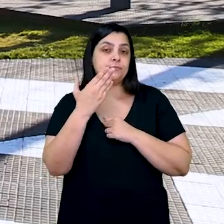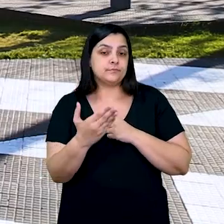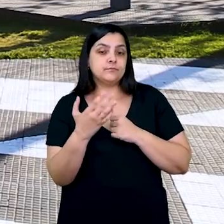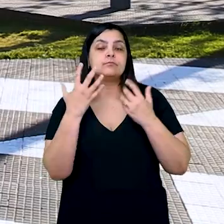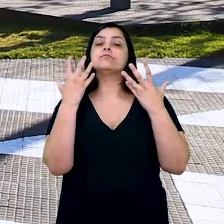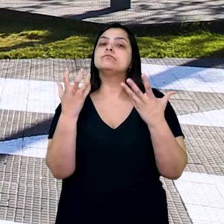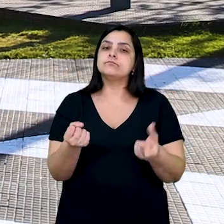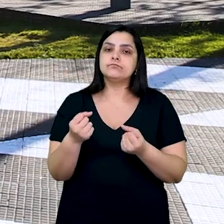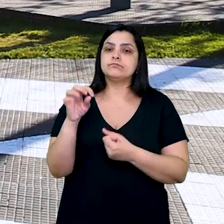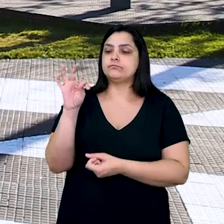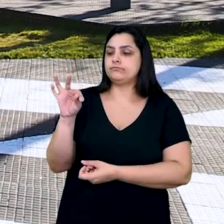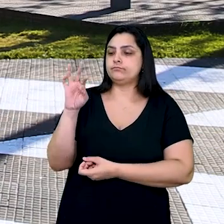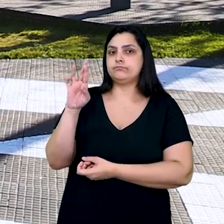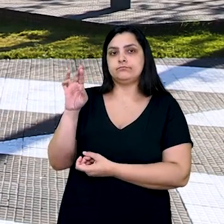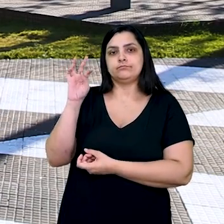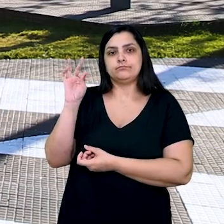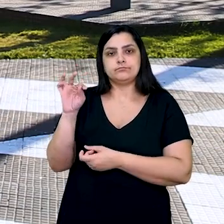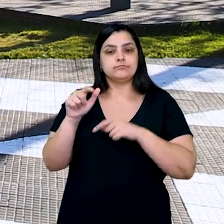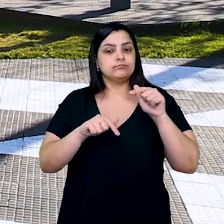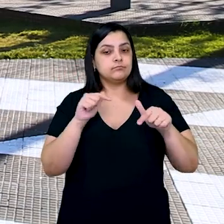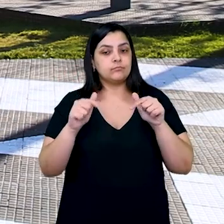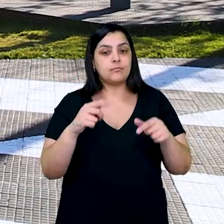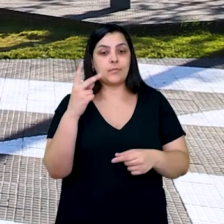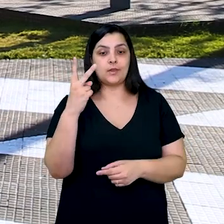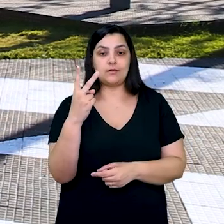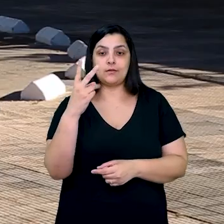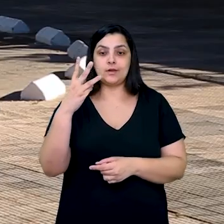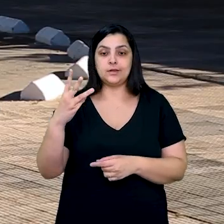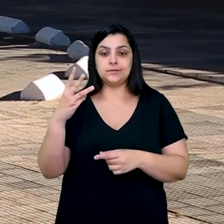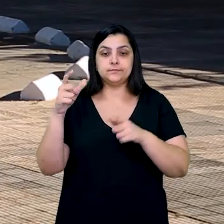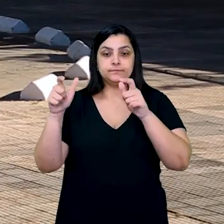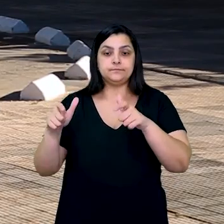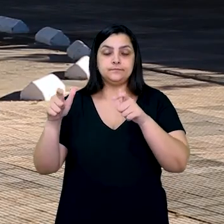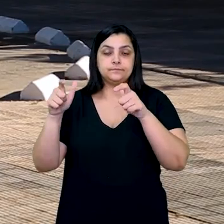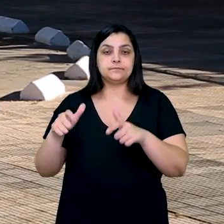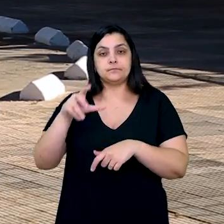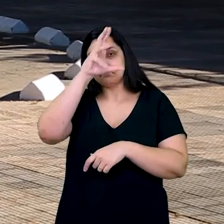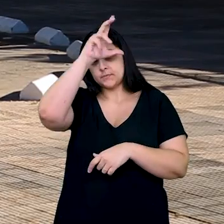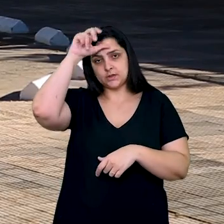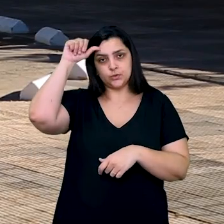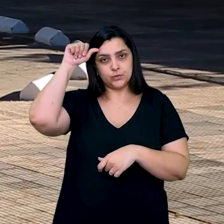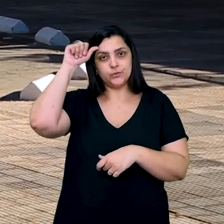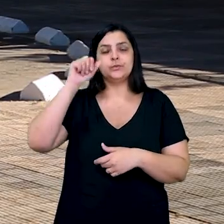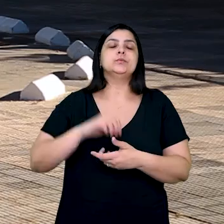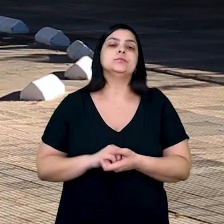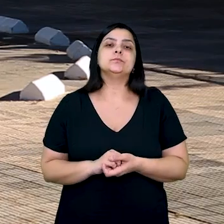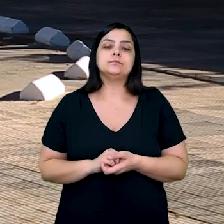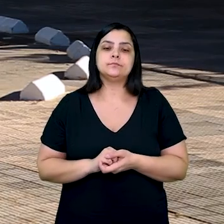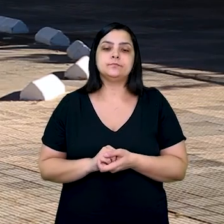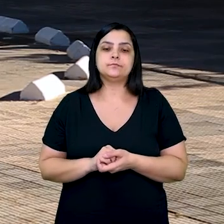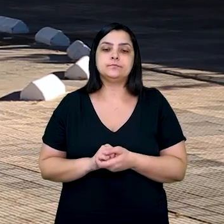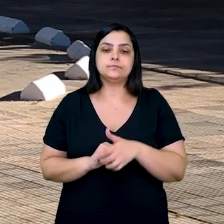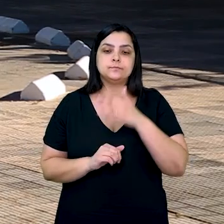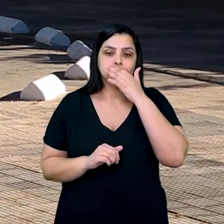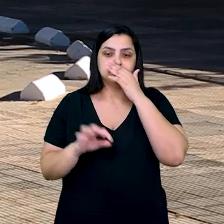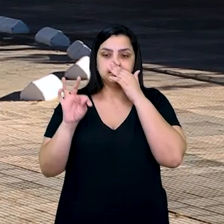O pedido foi acolhido pelo Tribunal Regional do Trabalho da 23ª Região, em Mato Grosso. O TRT entendeu